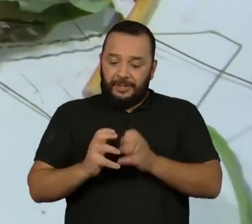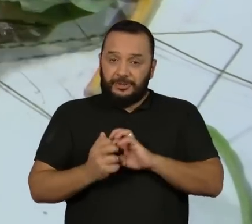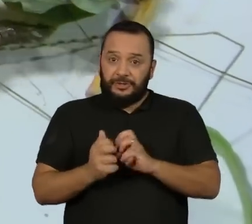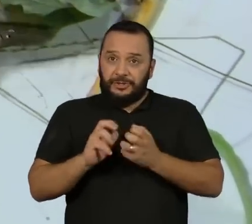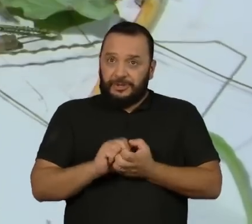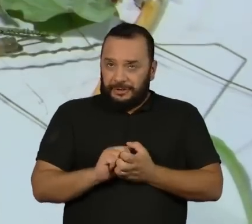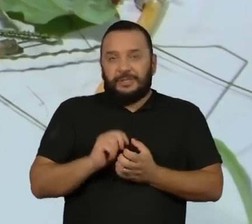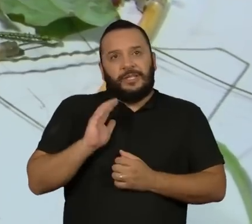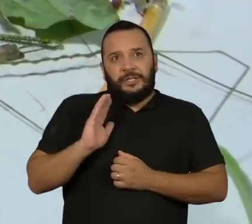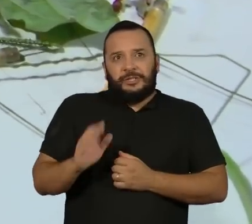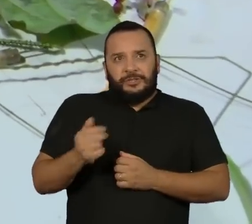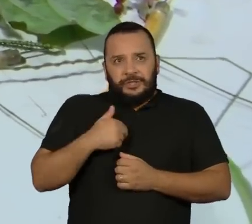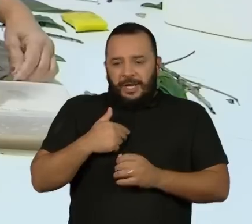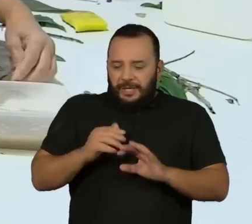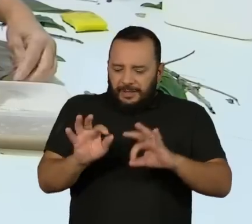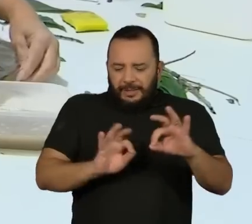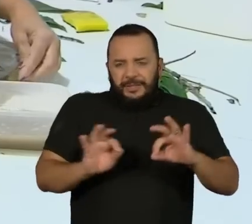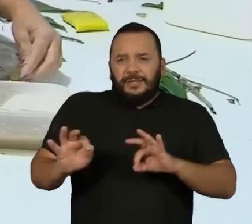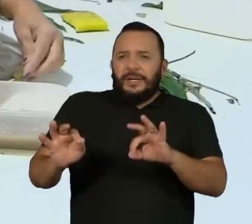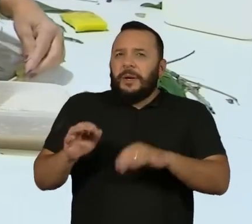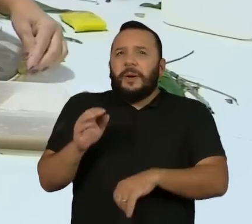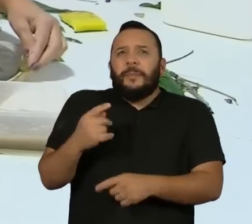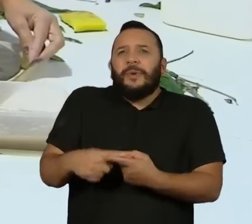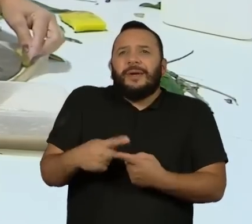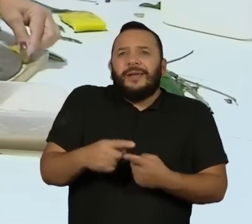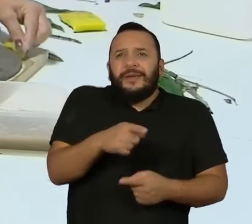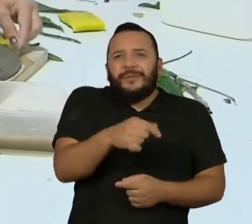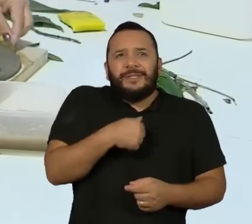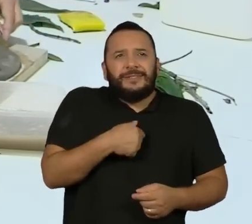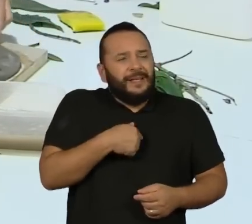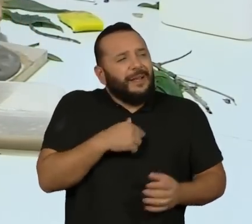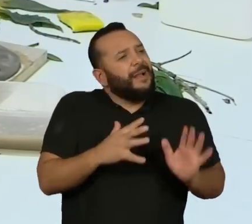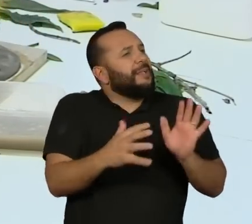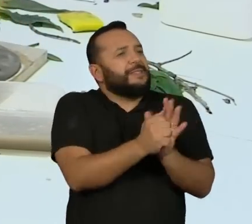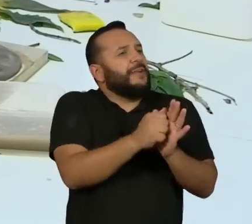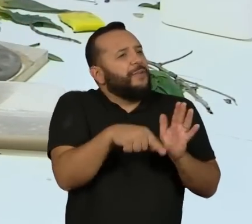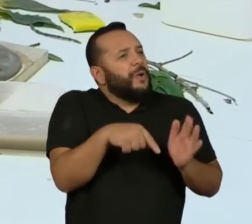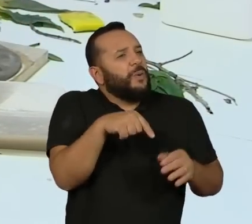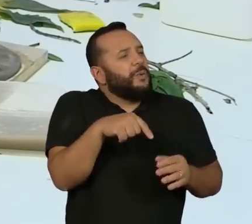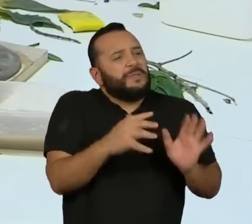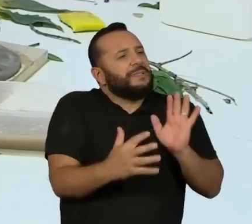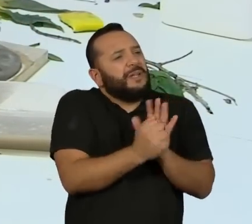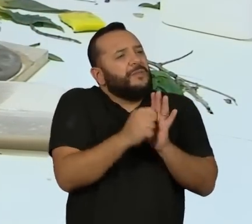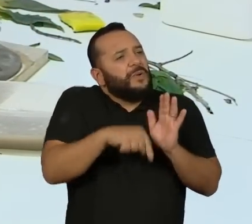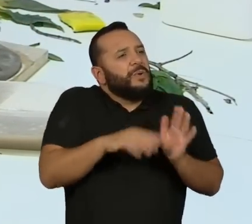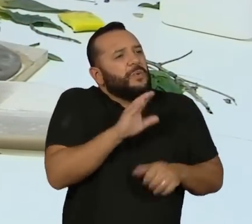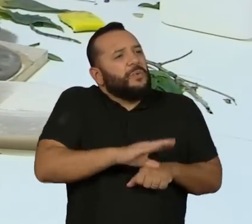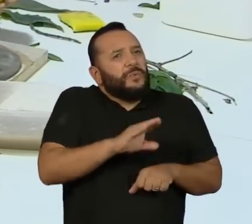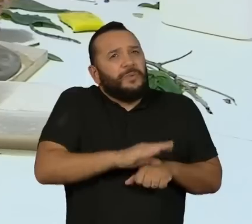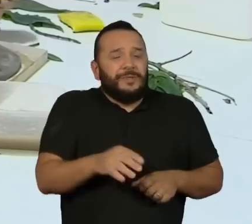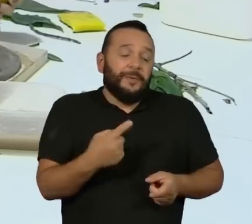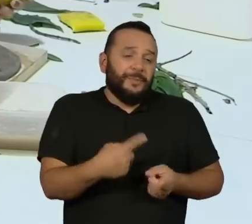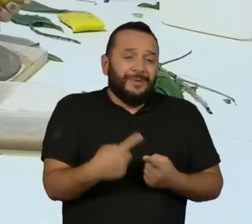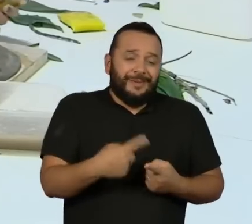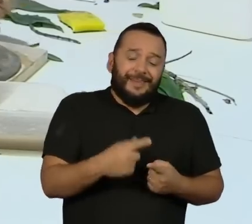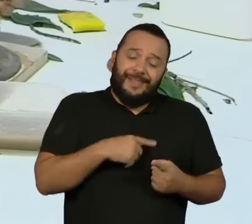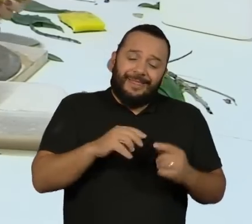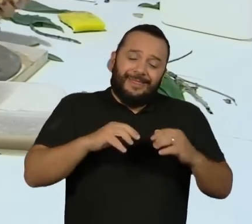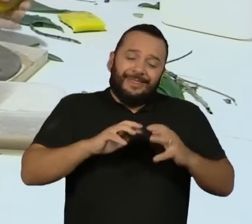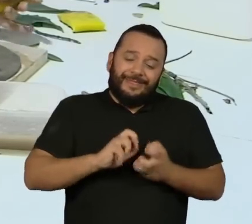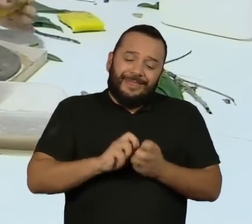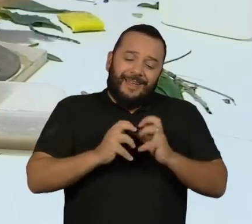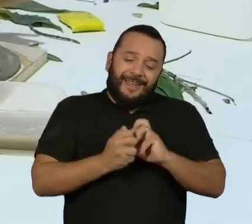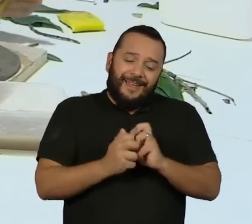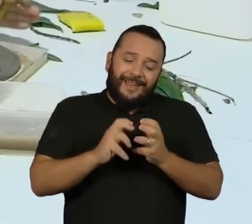produzida aqui, super concentrada. Débora, o que te fez querer inscrever nesse curso, hein? É porque mexer com a